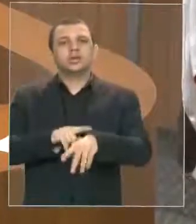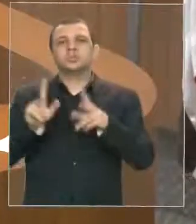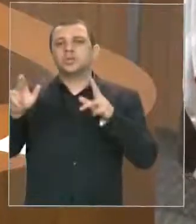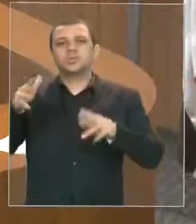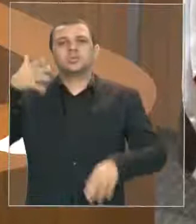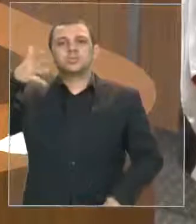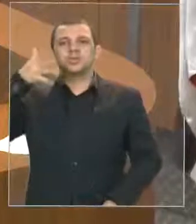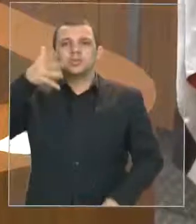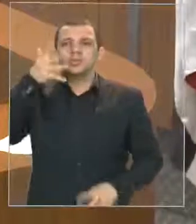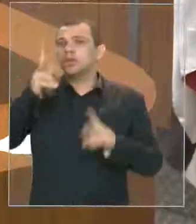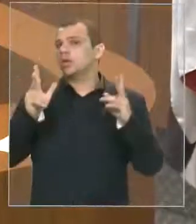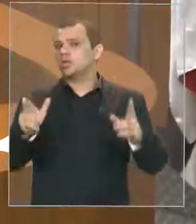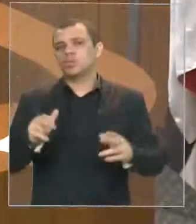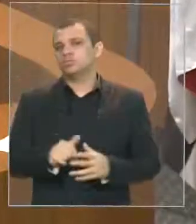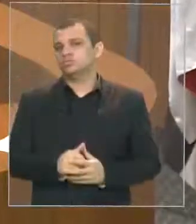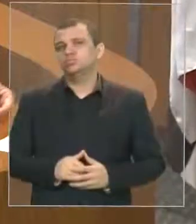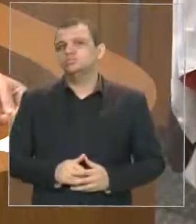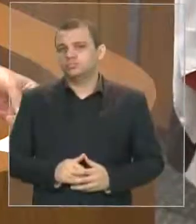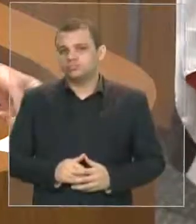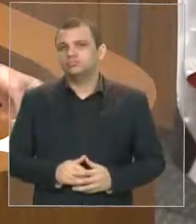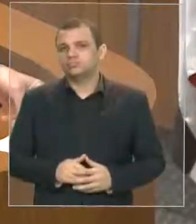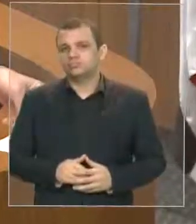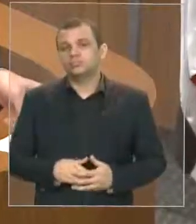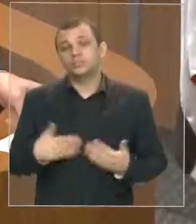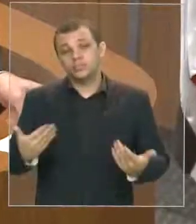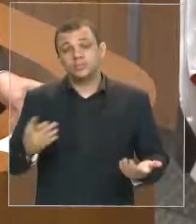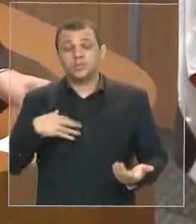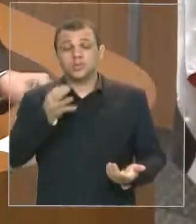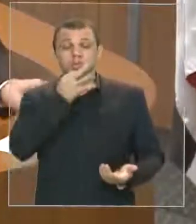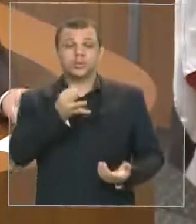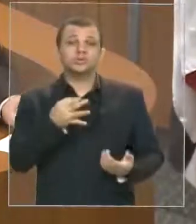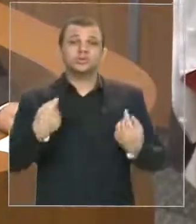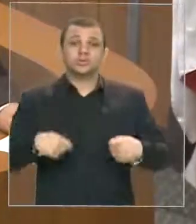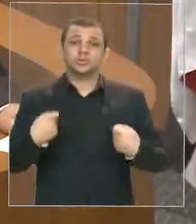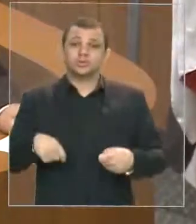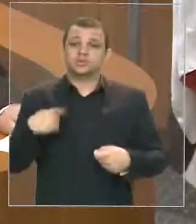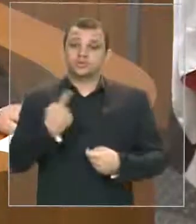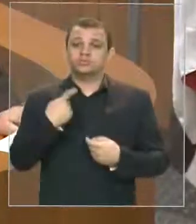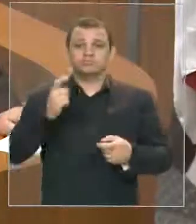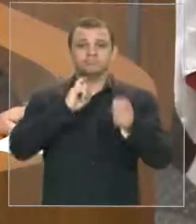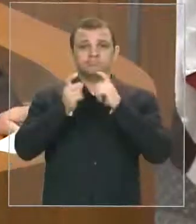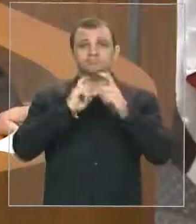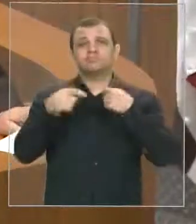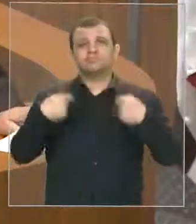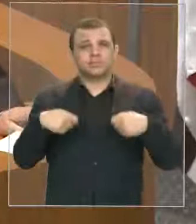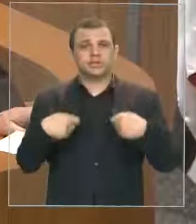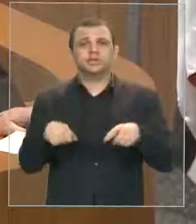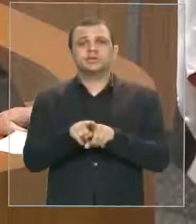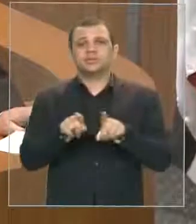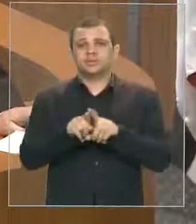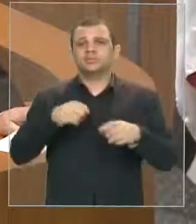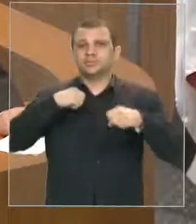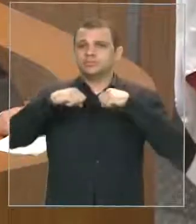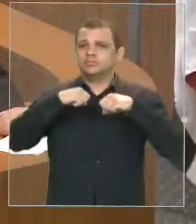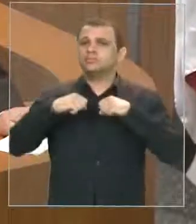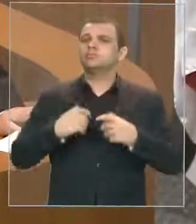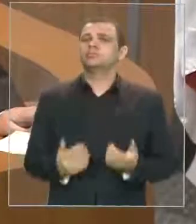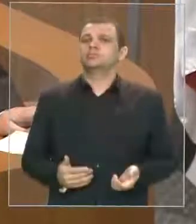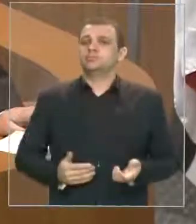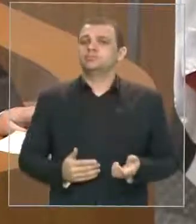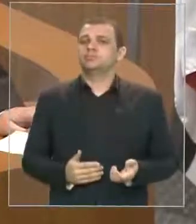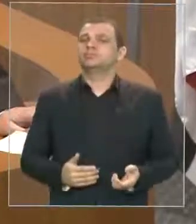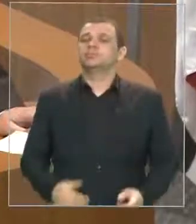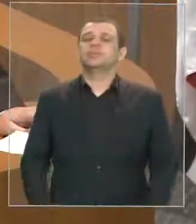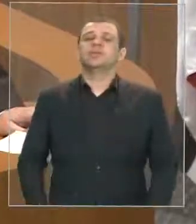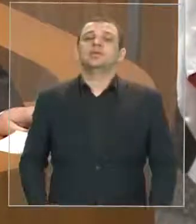para participar da eleição. Então, eu acho que tem certas situações que merecem ser discutidas, merecem ser debatidas, e acho